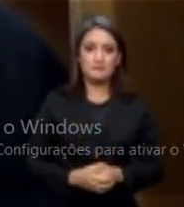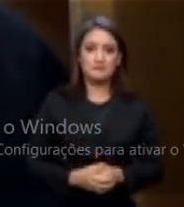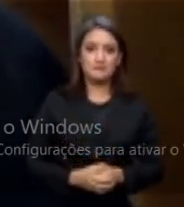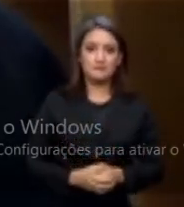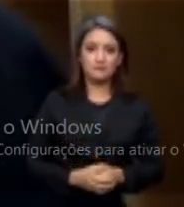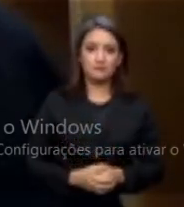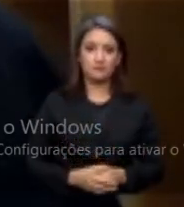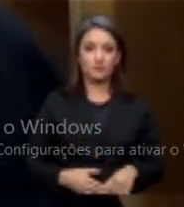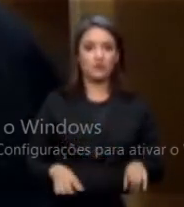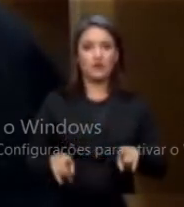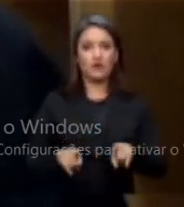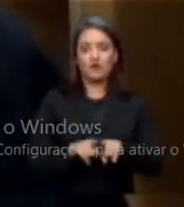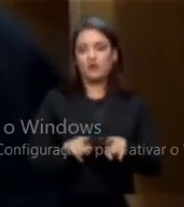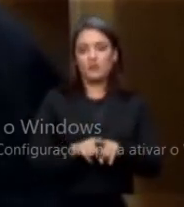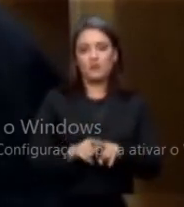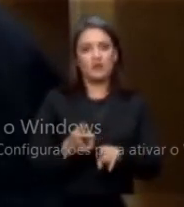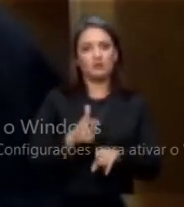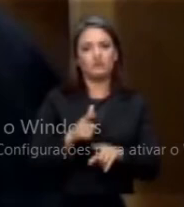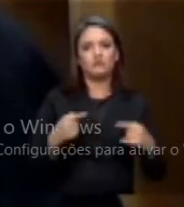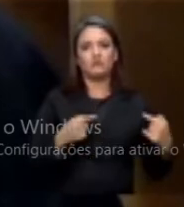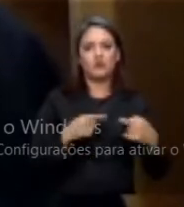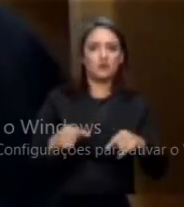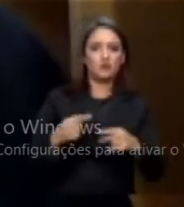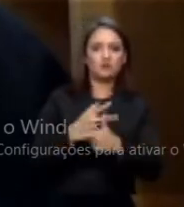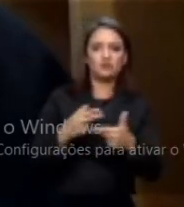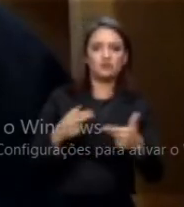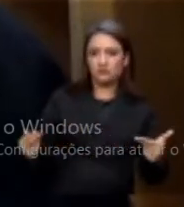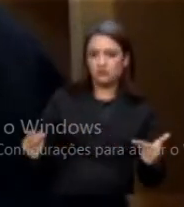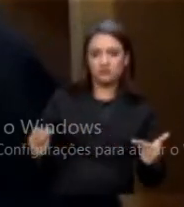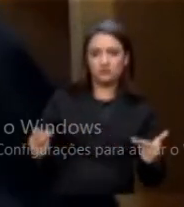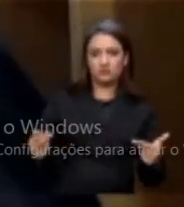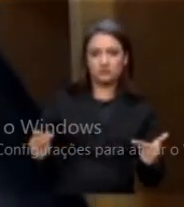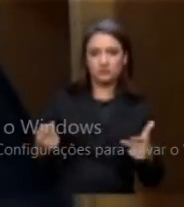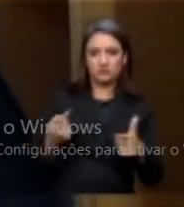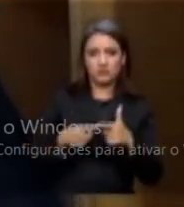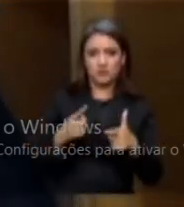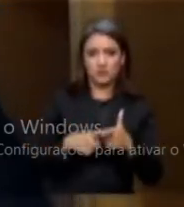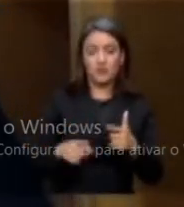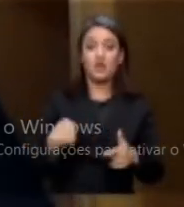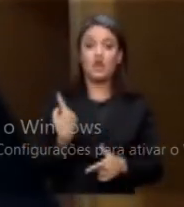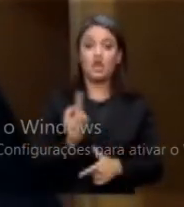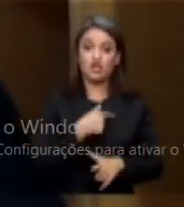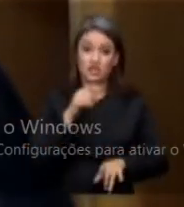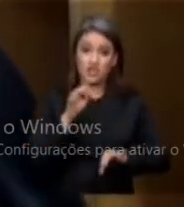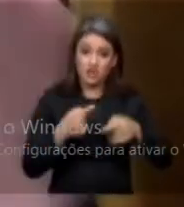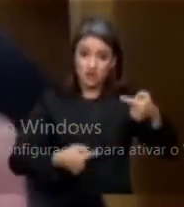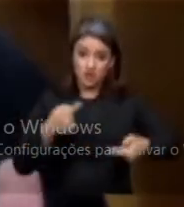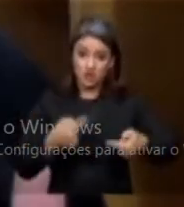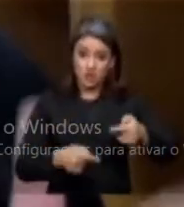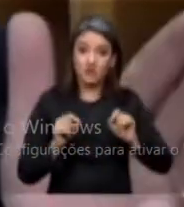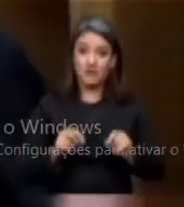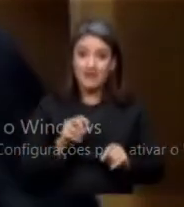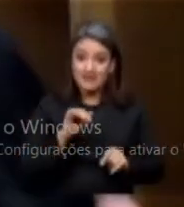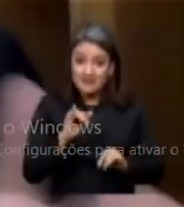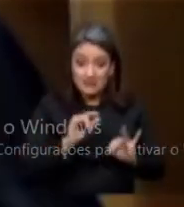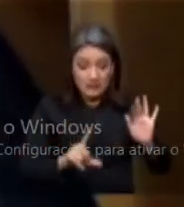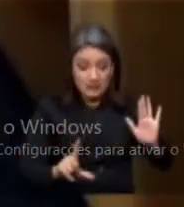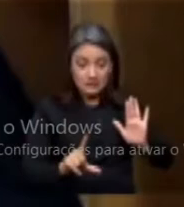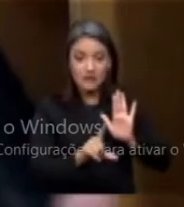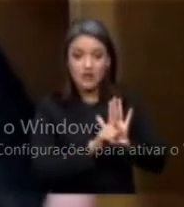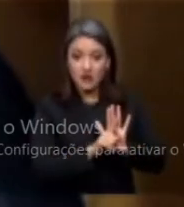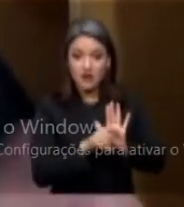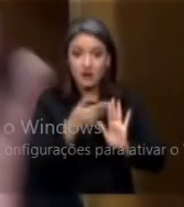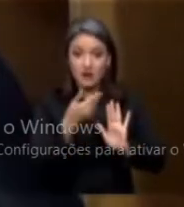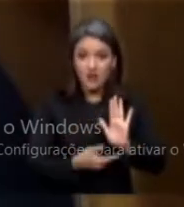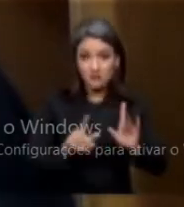muitas possíveis questões problemáticas da operação disso. O que estamos aqui a discutir é se essa norma é ou